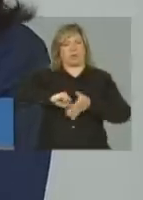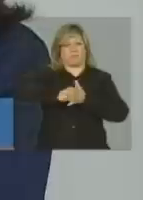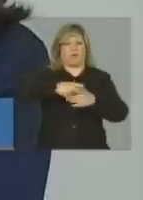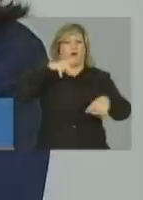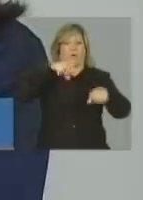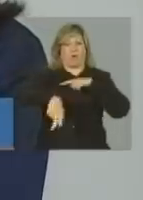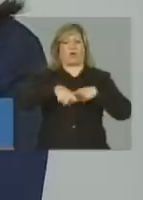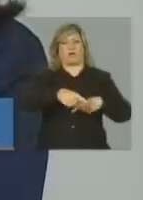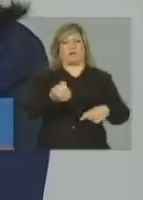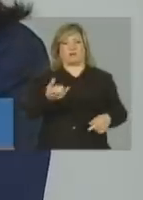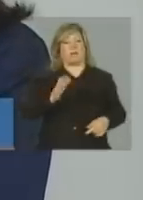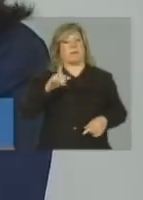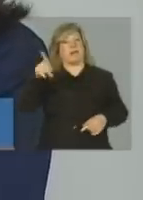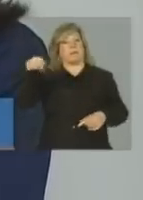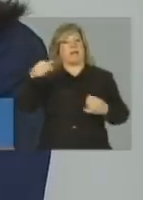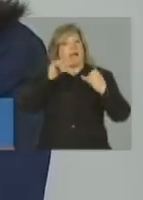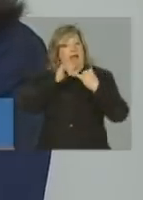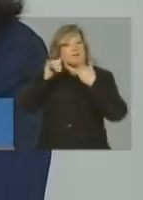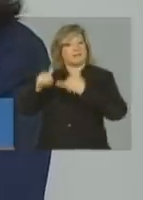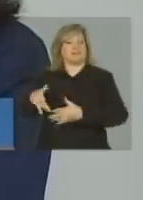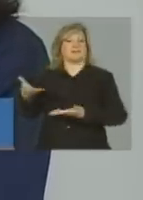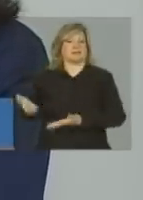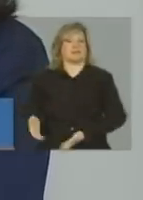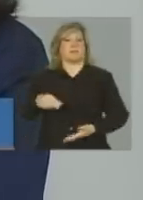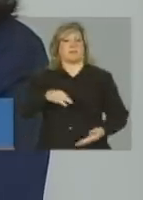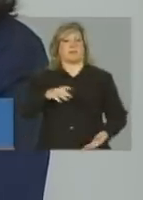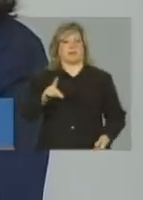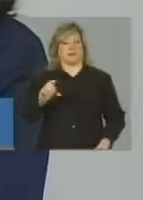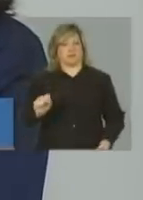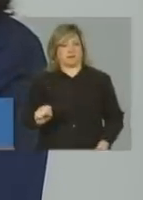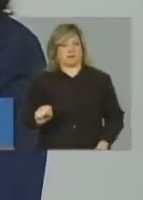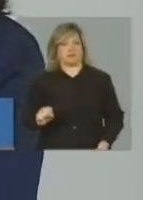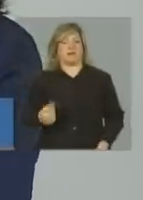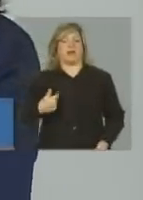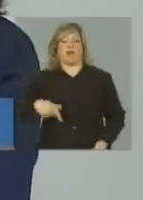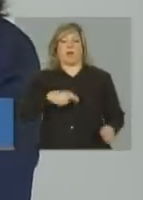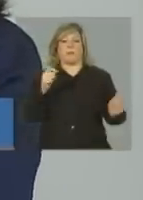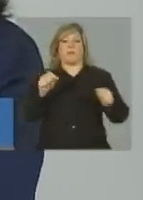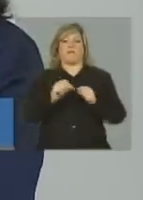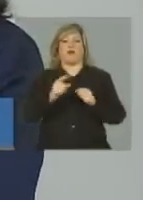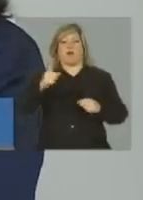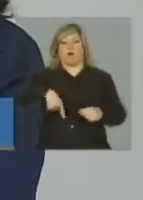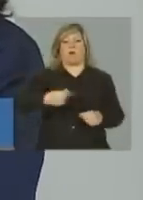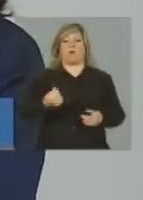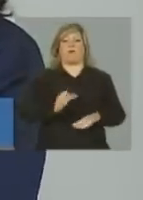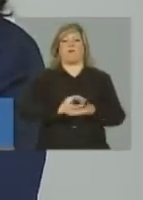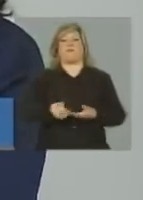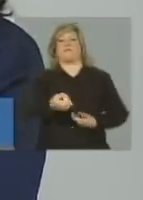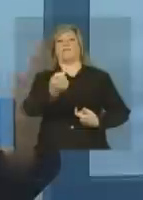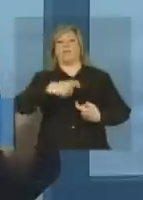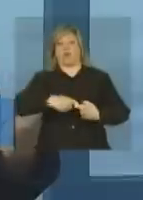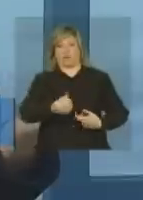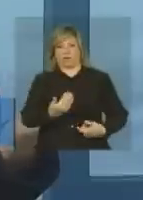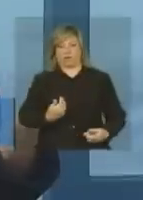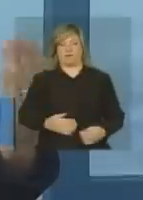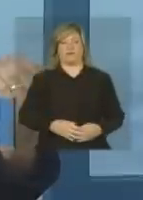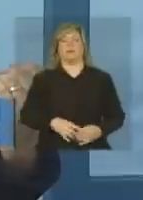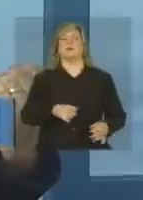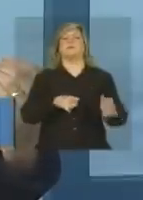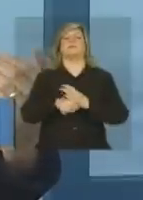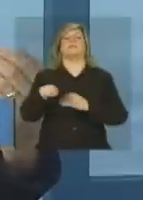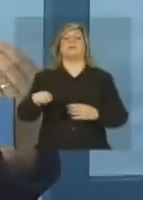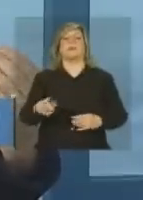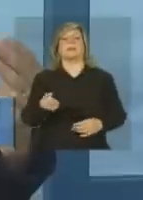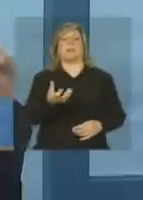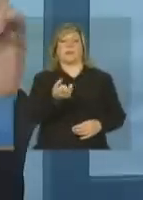não, desde que ele nos informe as demais informações para que a gente possa fazer a cobrança do ressarcimento. E esse benefício depois pode